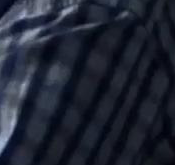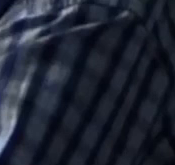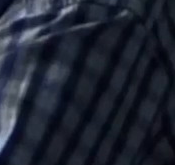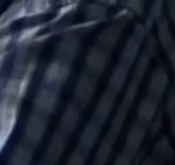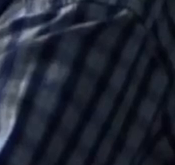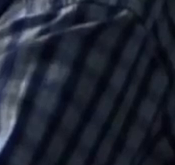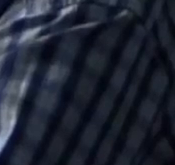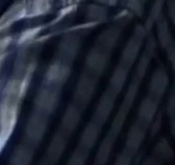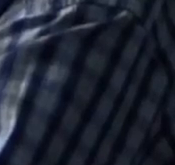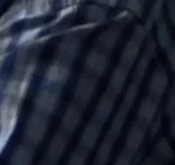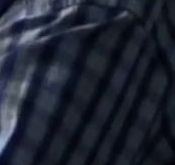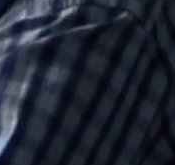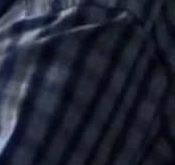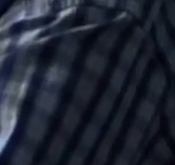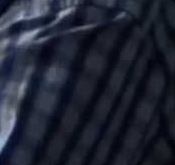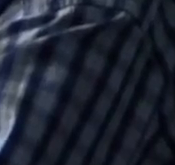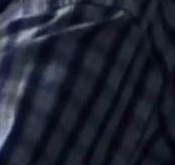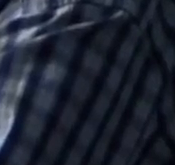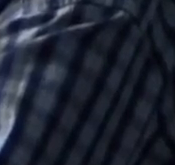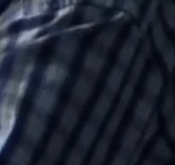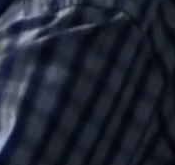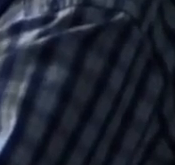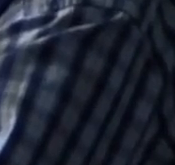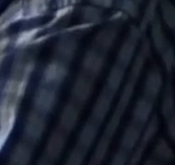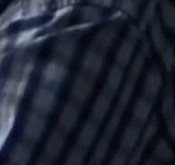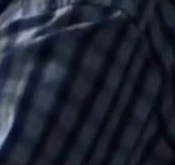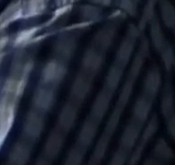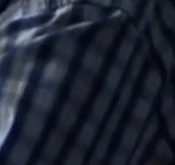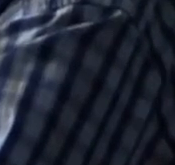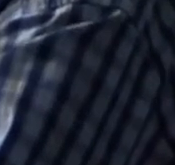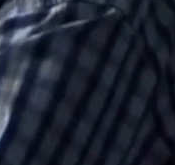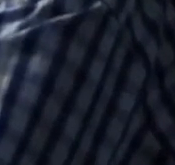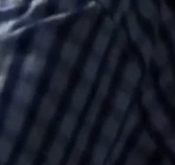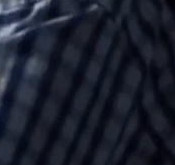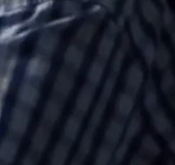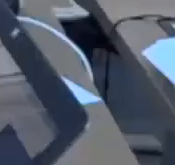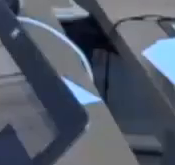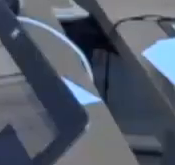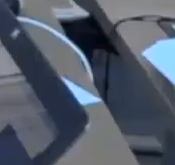houver preconceitos, fazei que despertemos confiança. Onde houver agressividade, fazei que